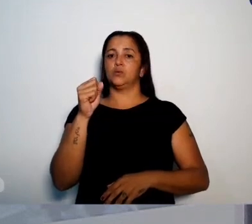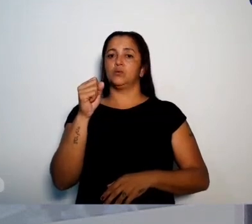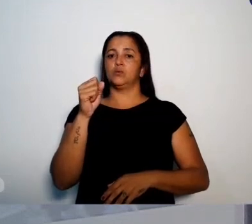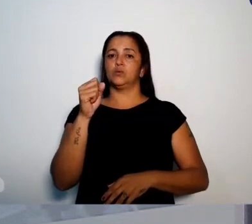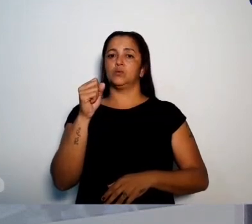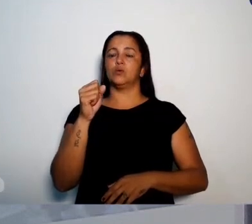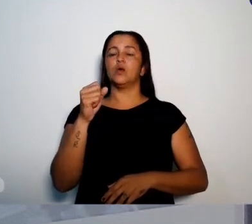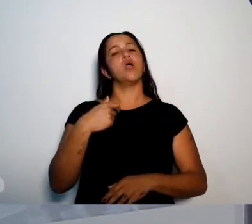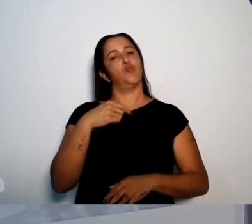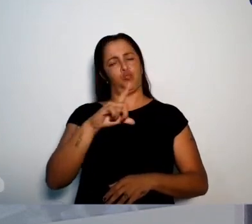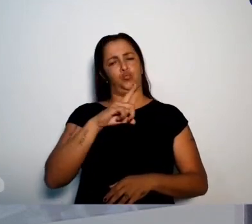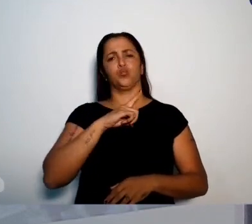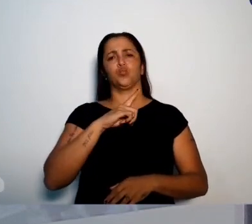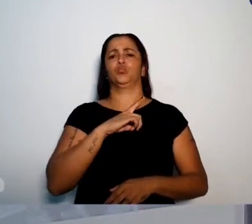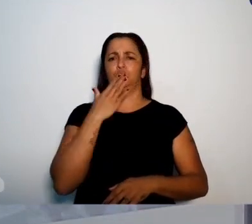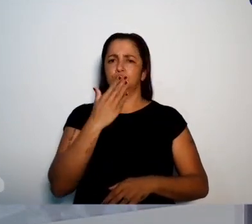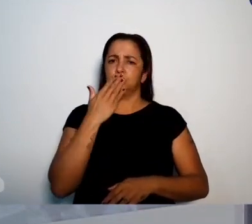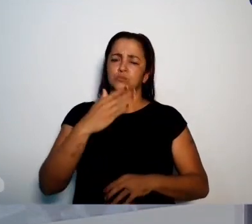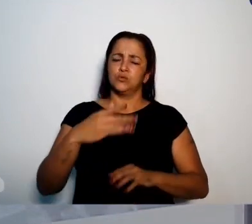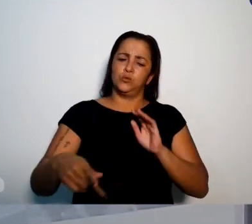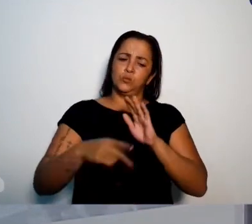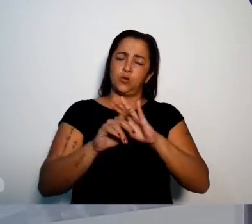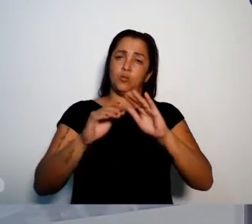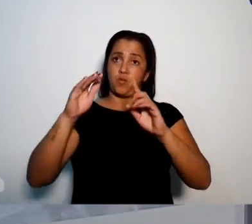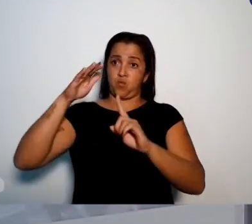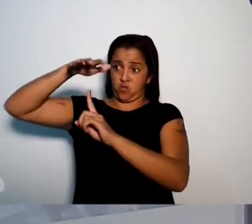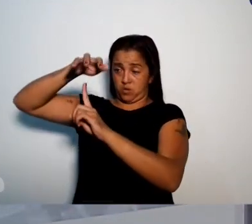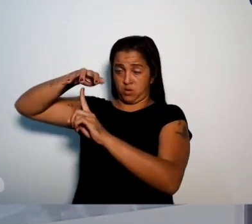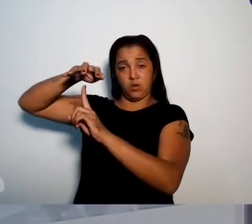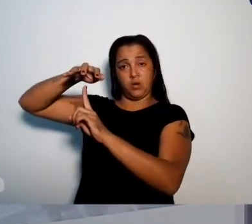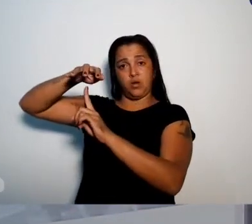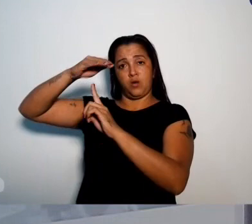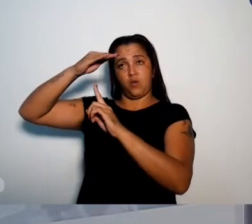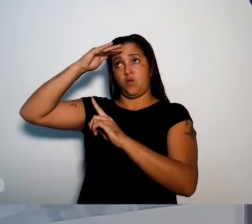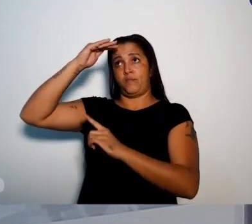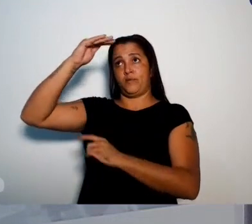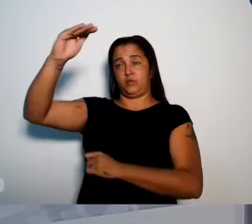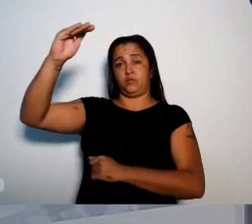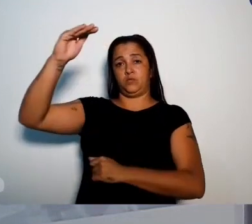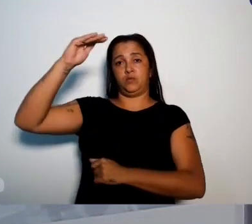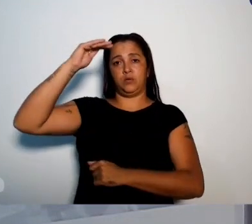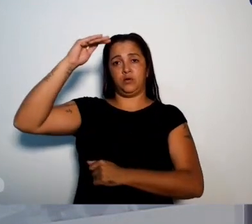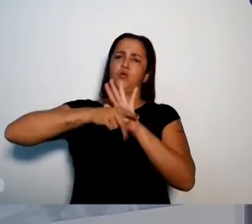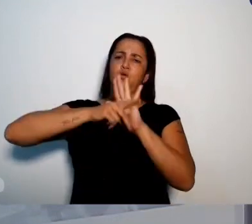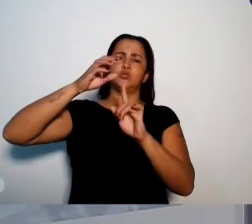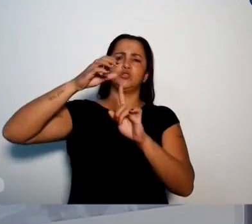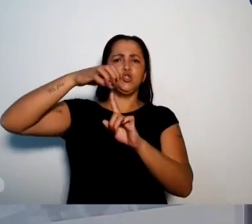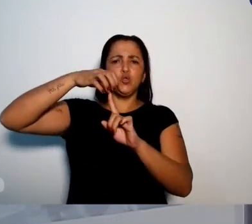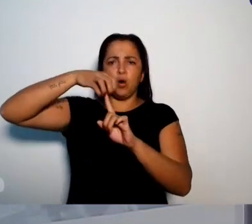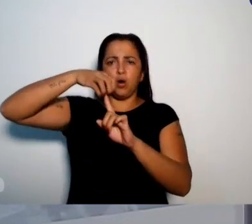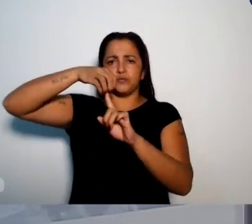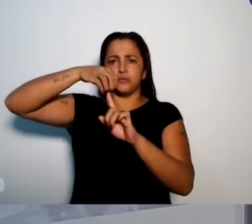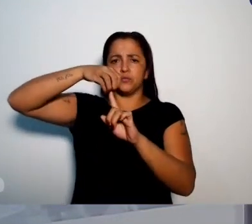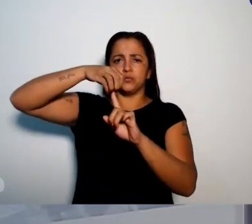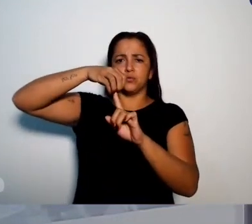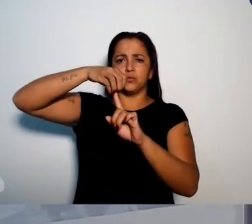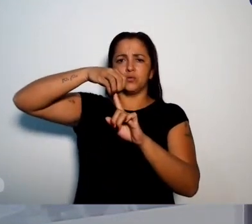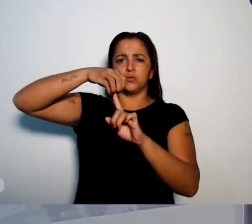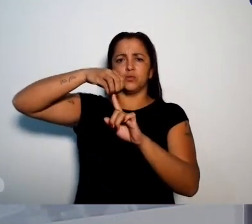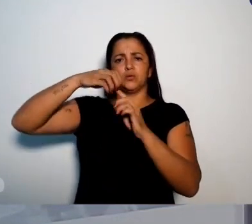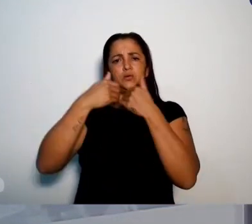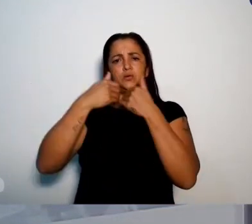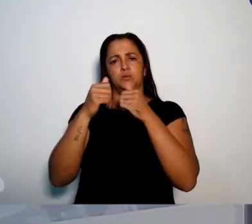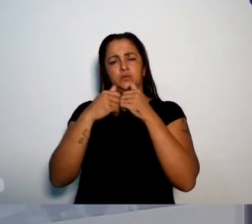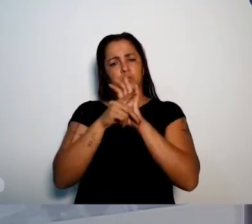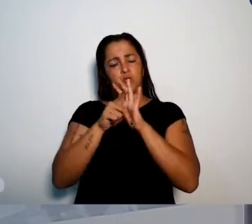solicitando uma cobertura de ponto de ônibus ali na rua Major Mateus, nas